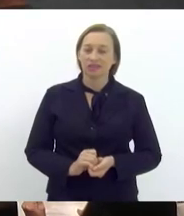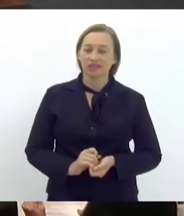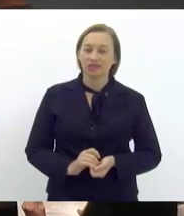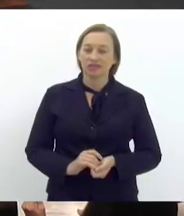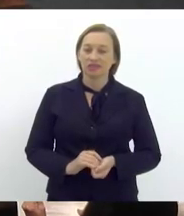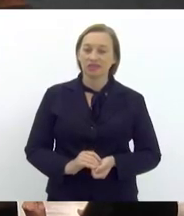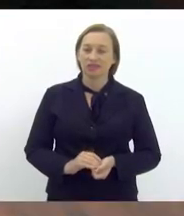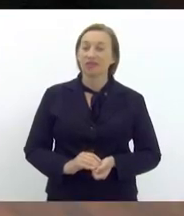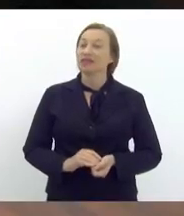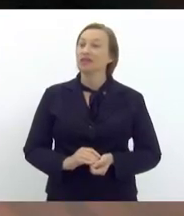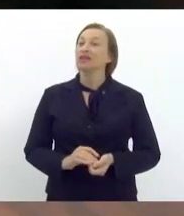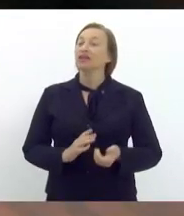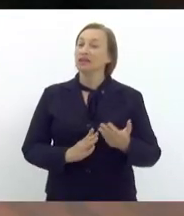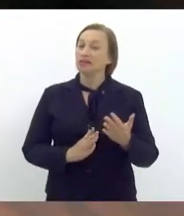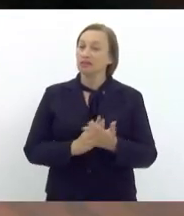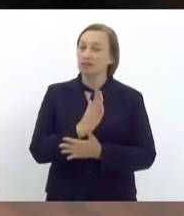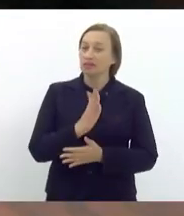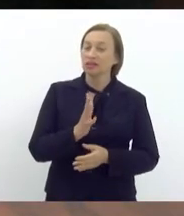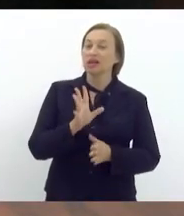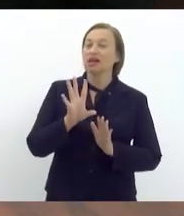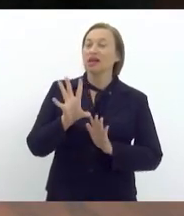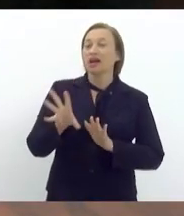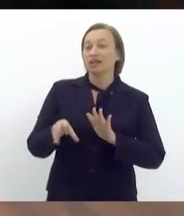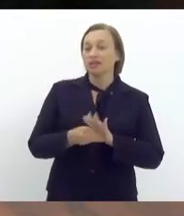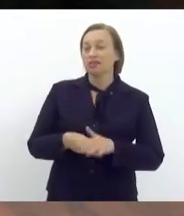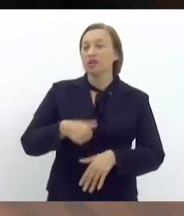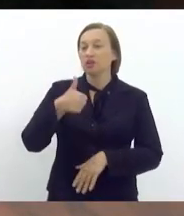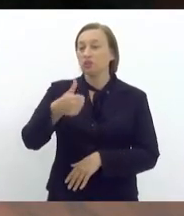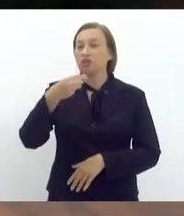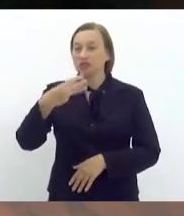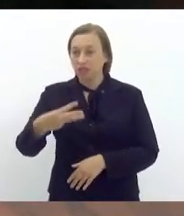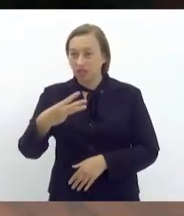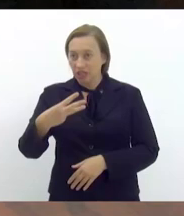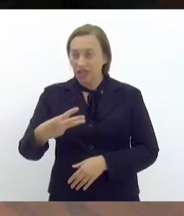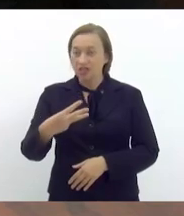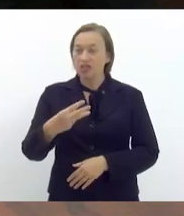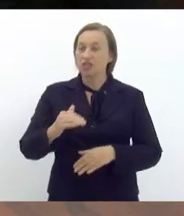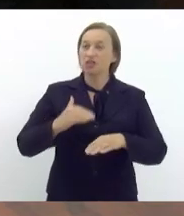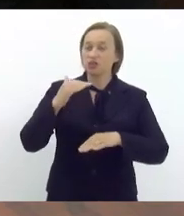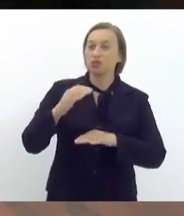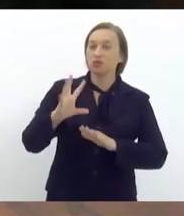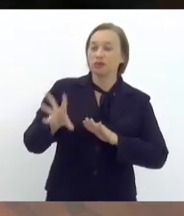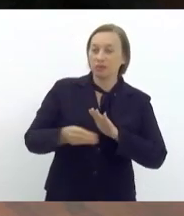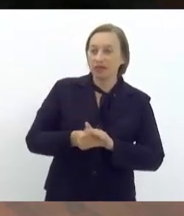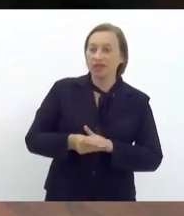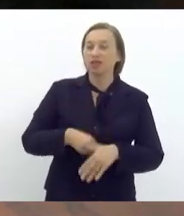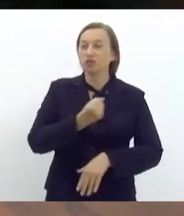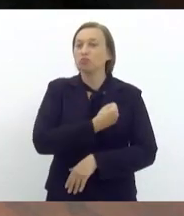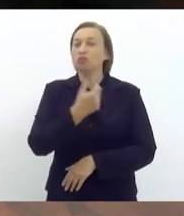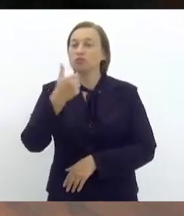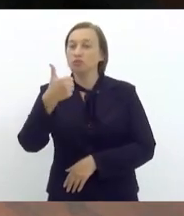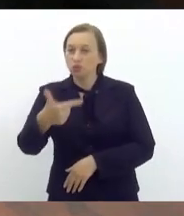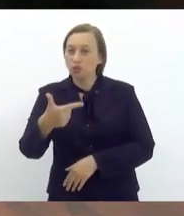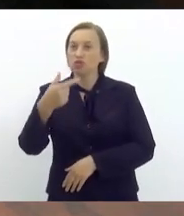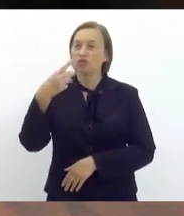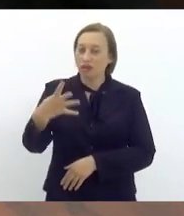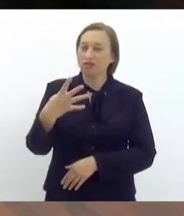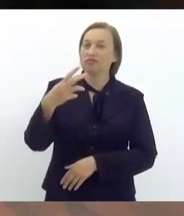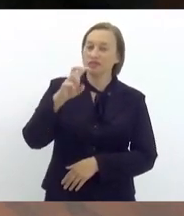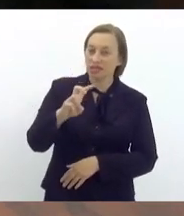parecer favorável as emendas número 1 e 3 favorável com sub-emendas emendas número 2 4 e 5